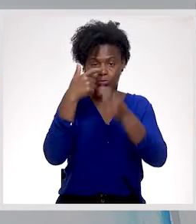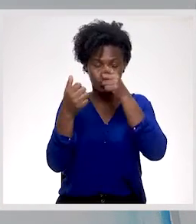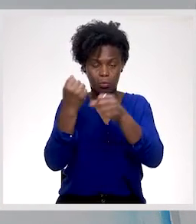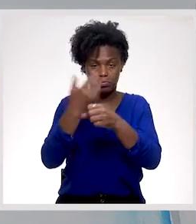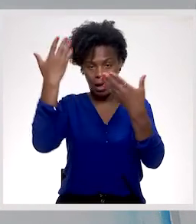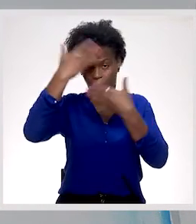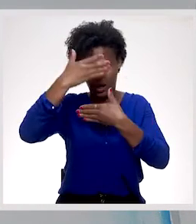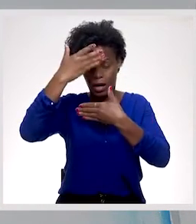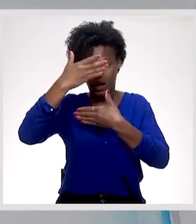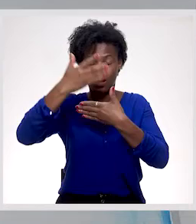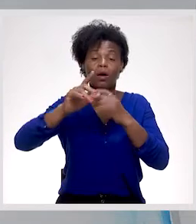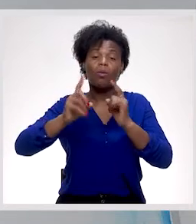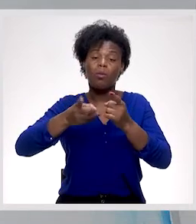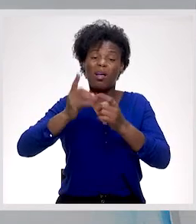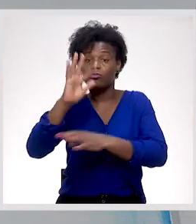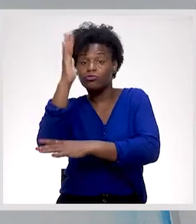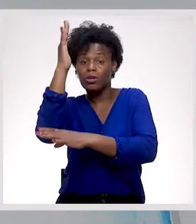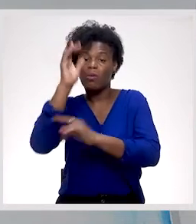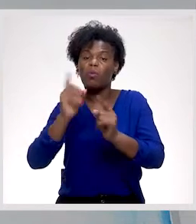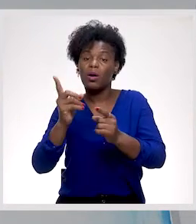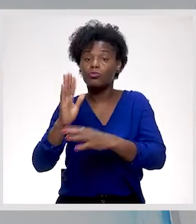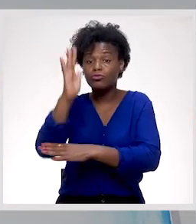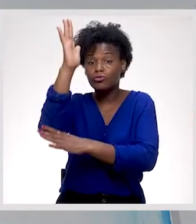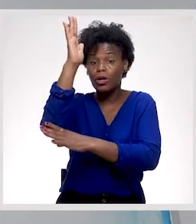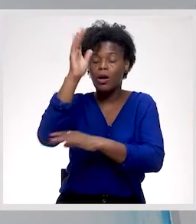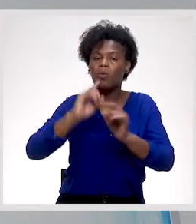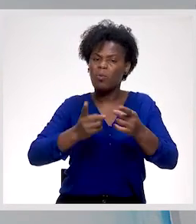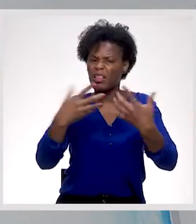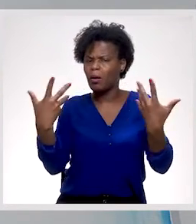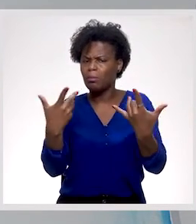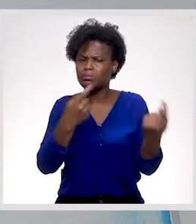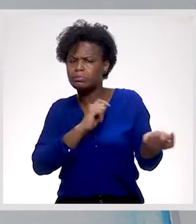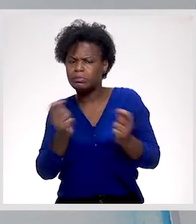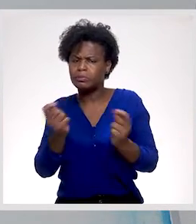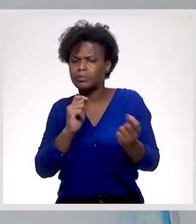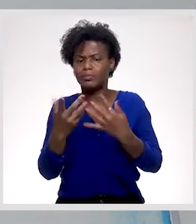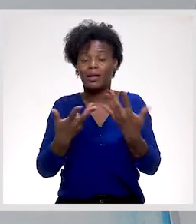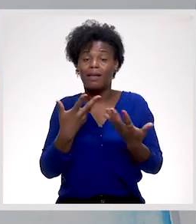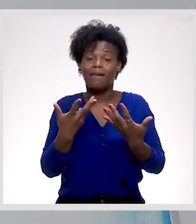os astrônomos, a partir desta descoberta, tinham agora que